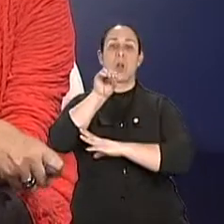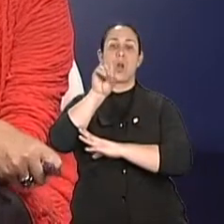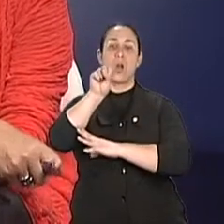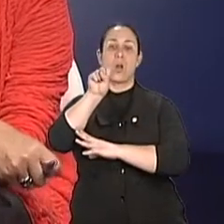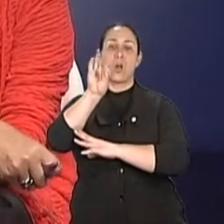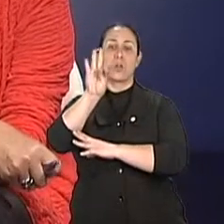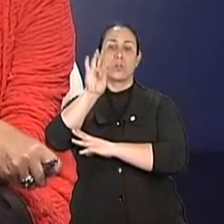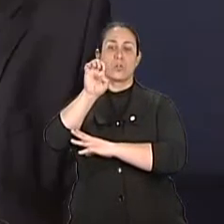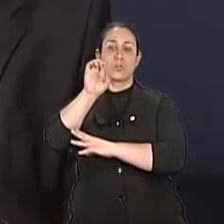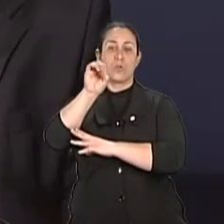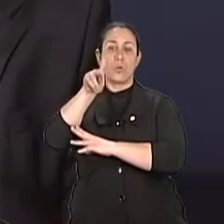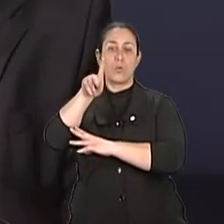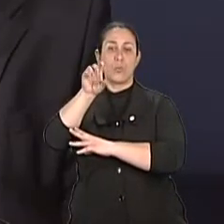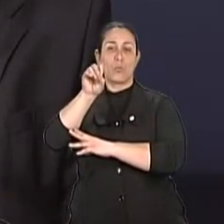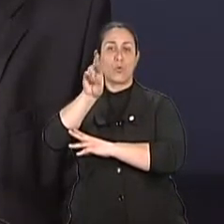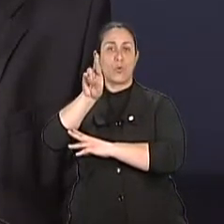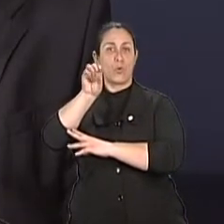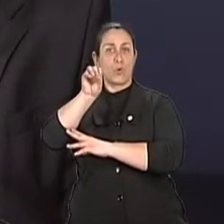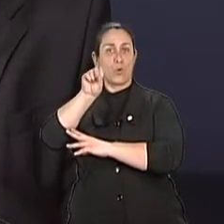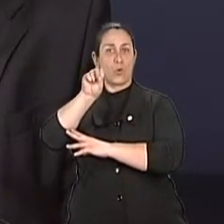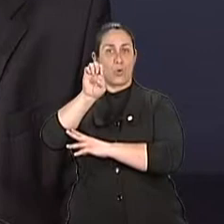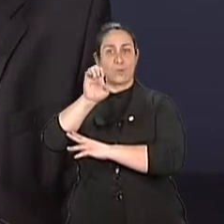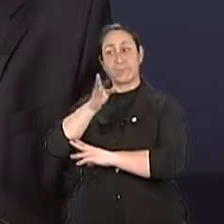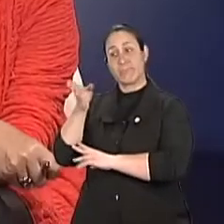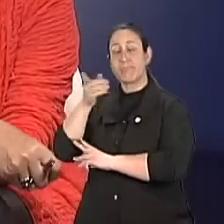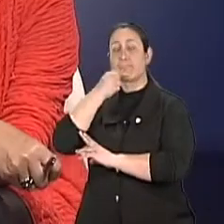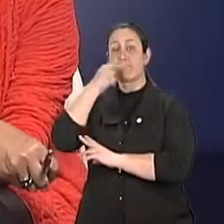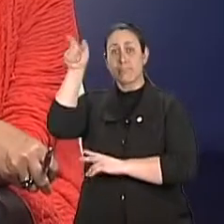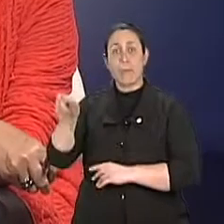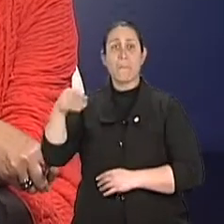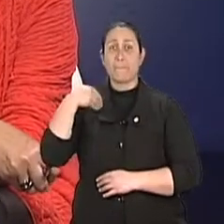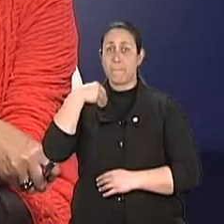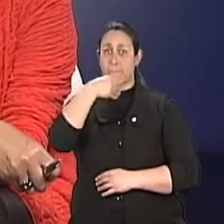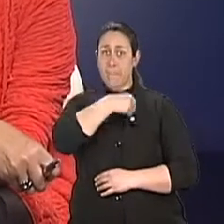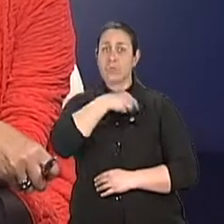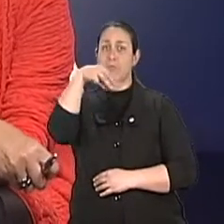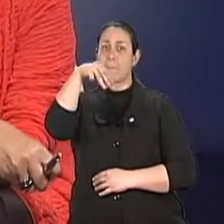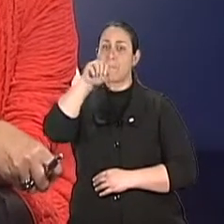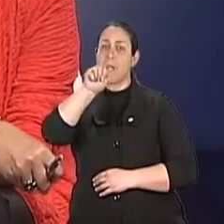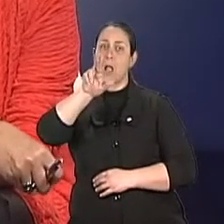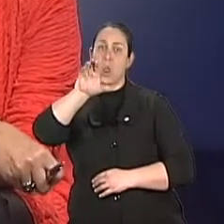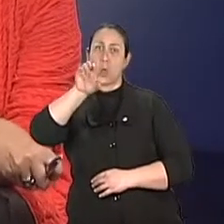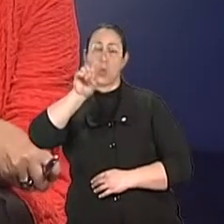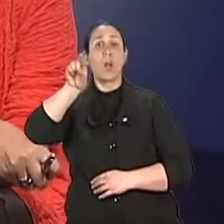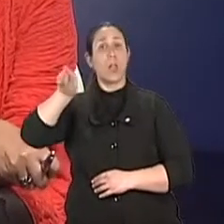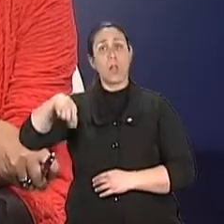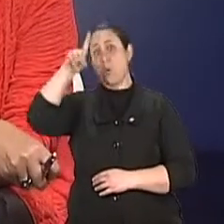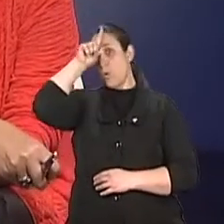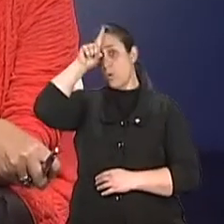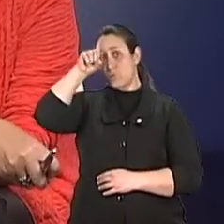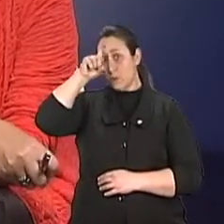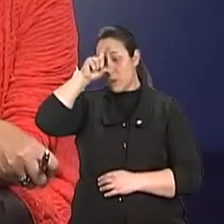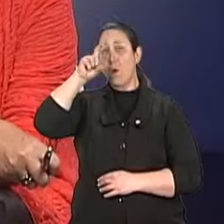o médico ortopedista Marco Telequen, que é chefe da unidade de ortopedia e traumatologia do